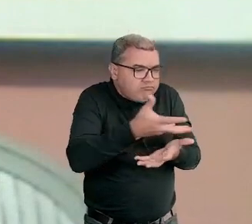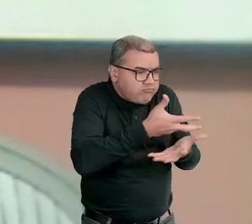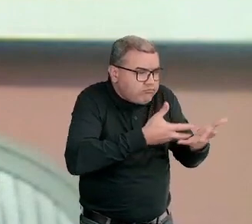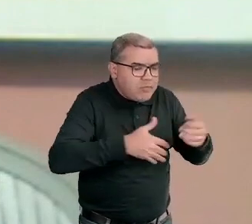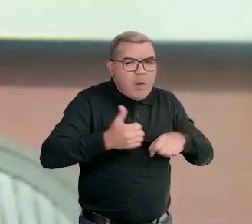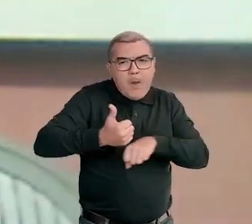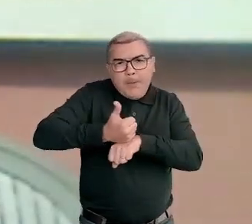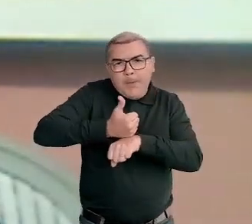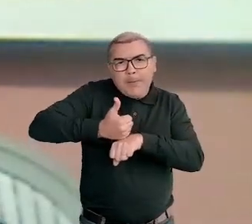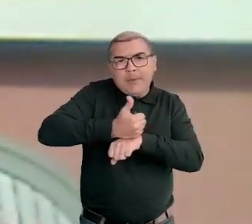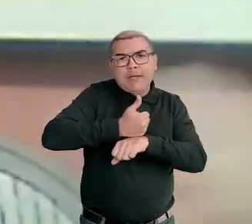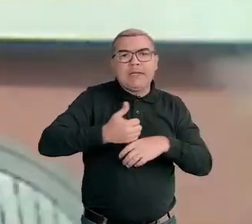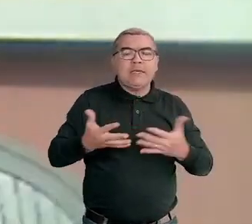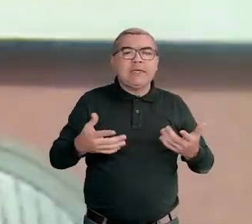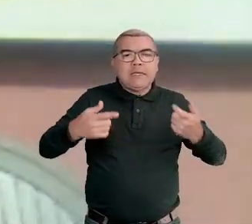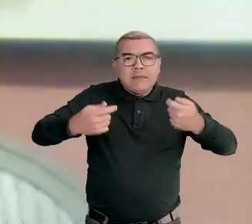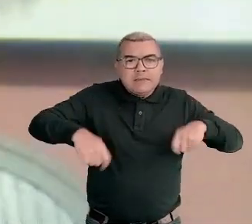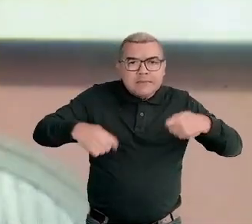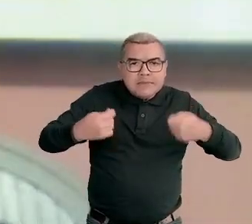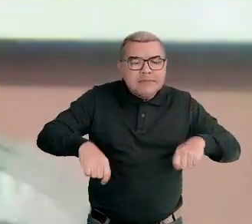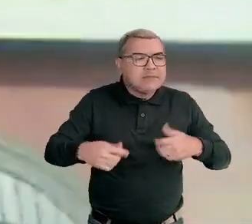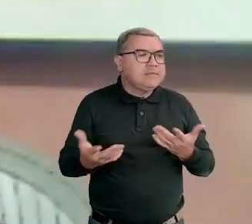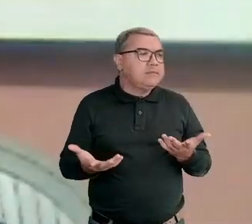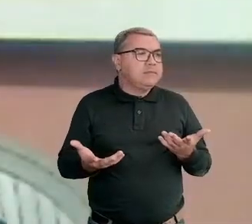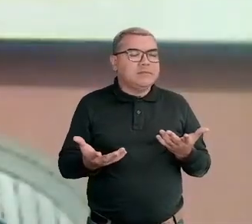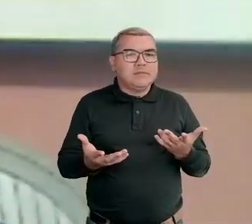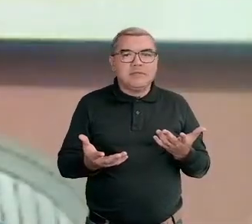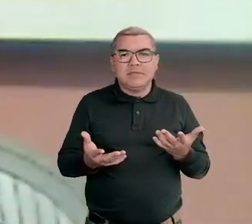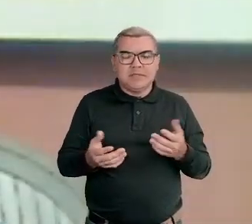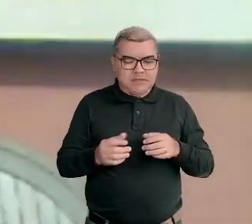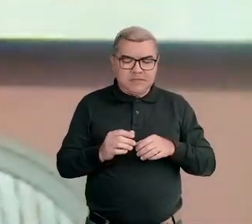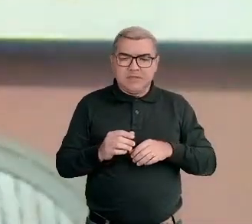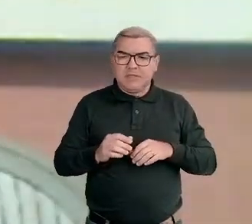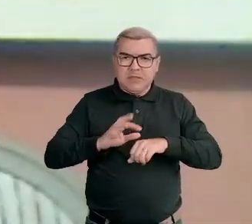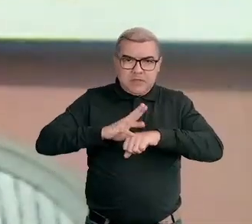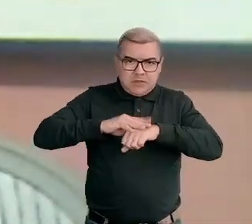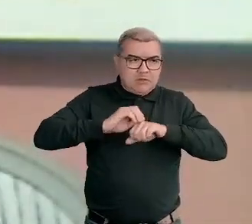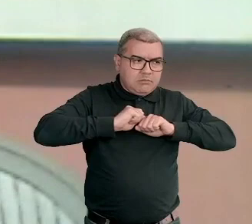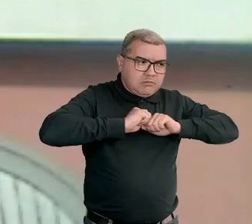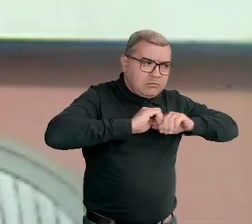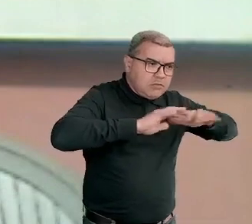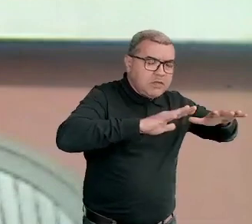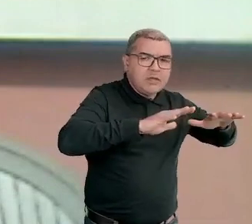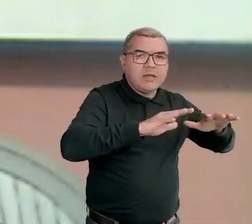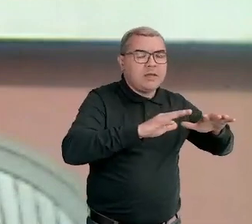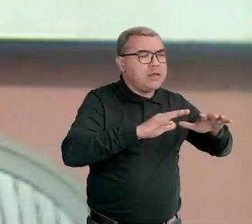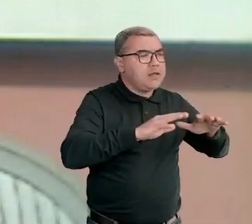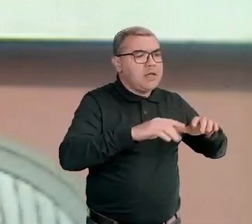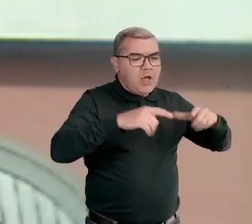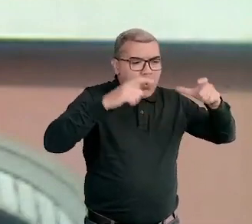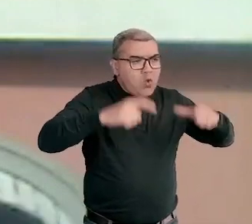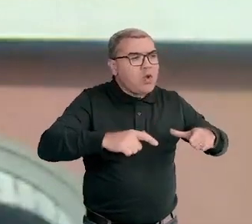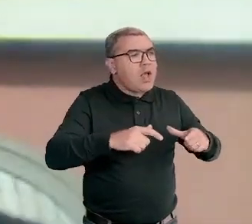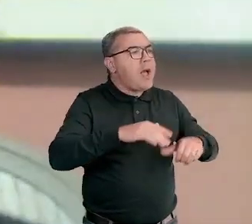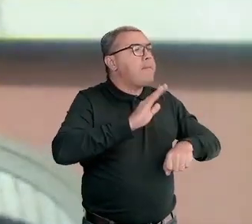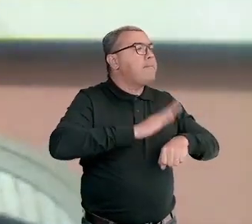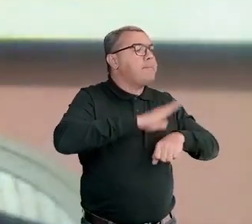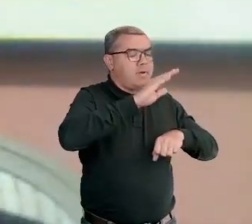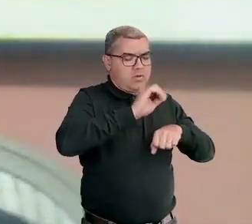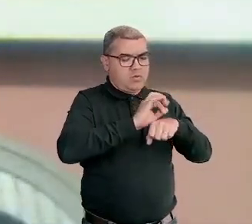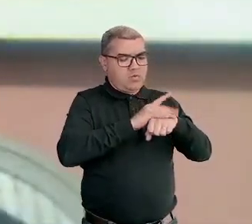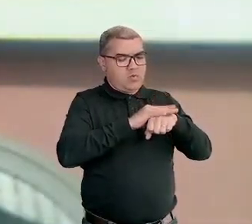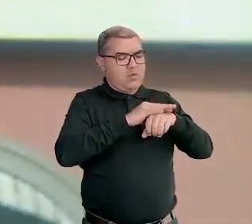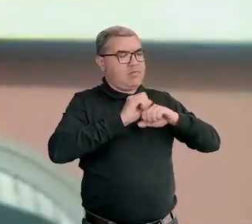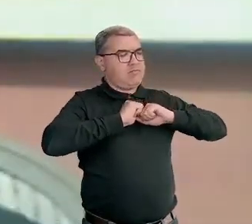relações profissionais, ele tem que conhecer a epidemiologia, né, do que é mais prevalente onde ele trabalha,